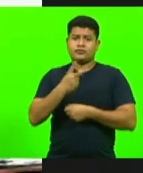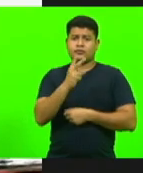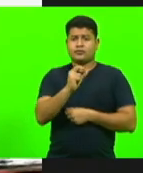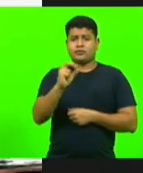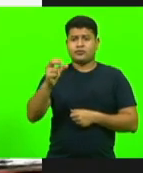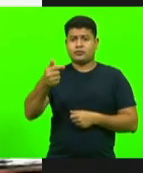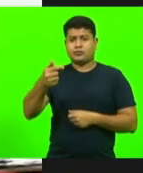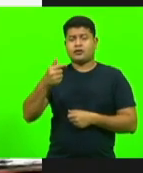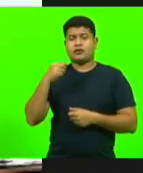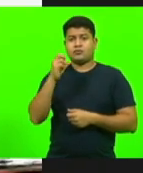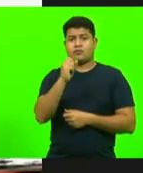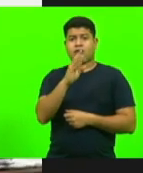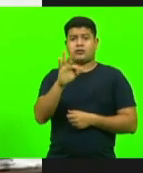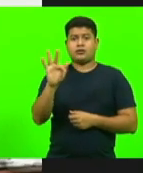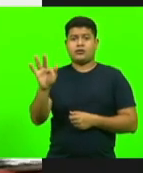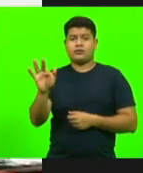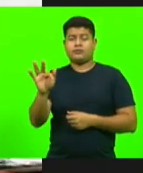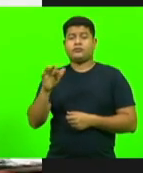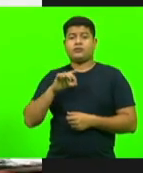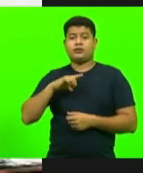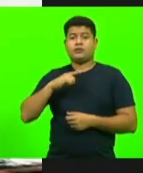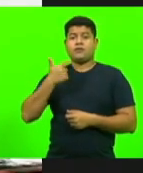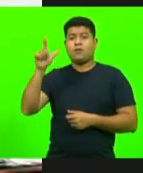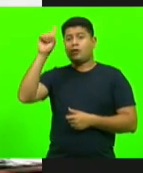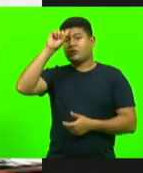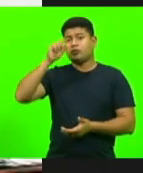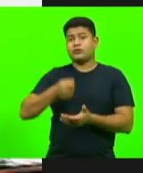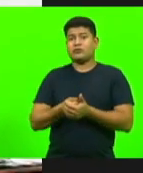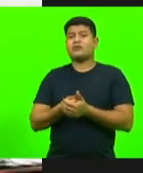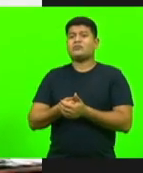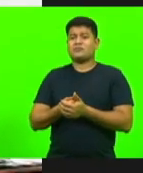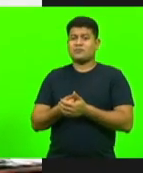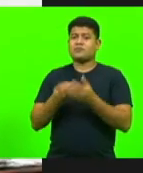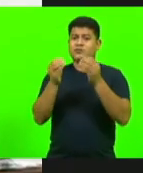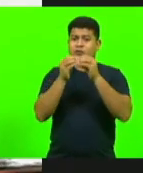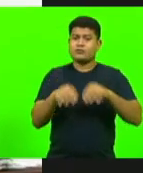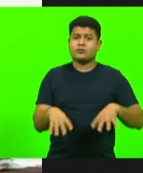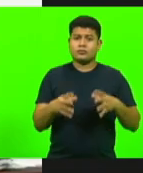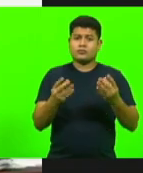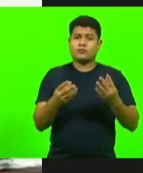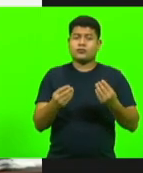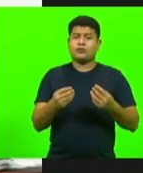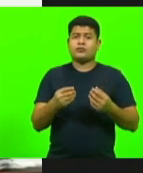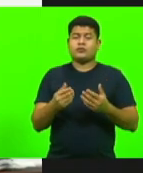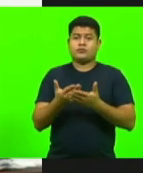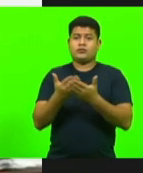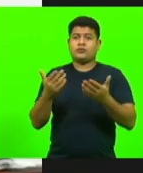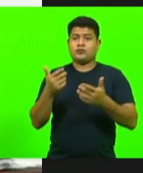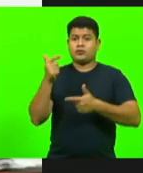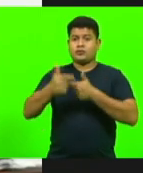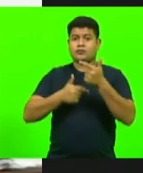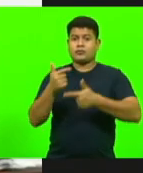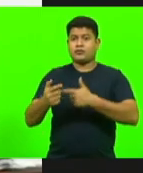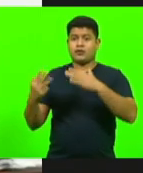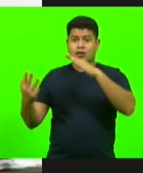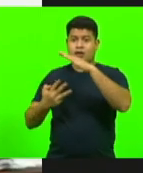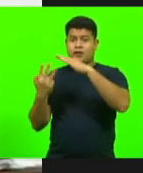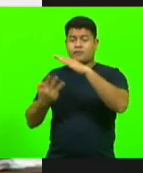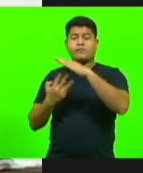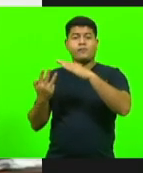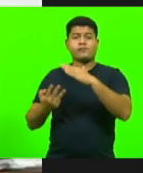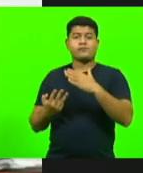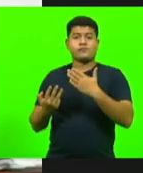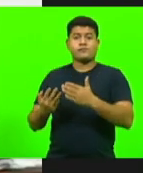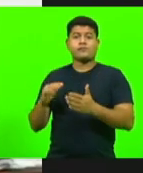também fez uma outra decisão que foi terrível para a vida dos trabalhadores pesar até